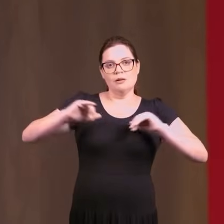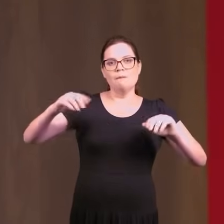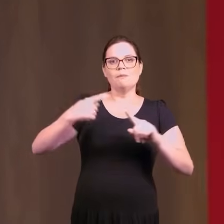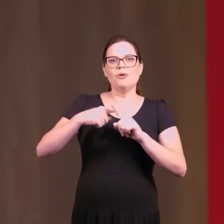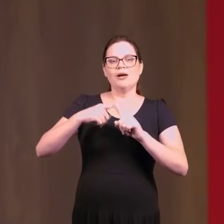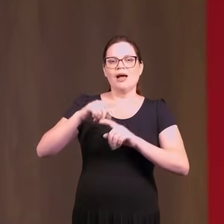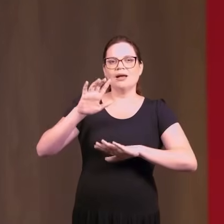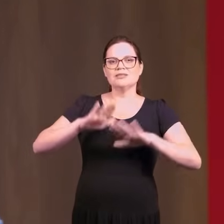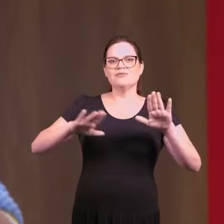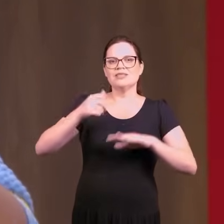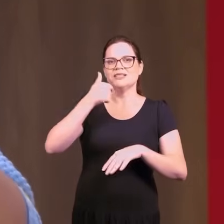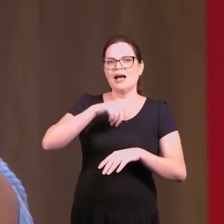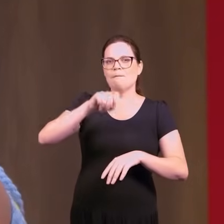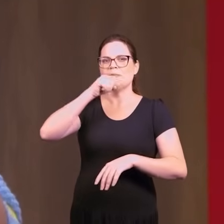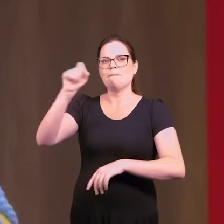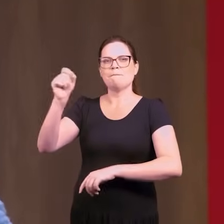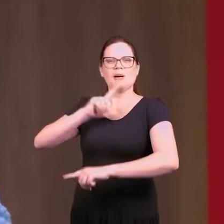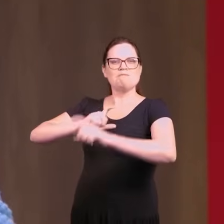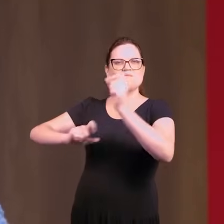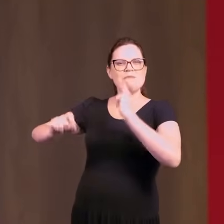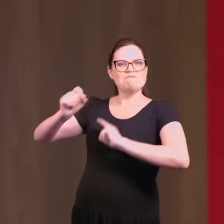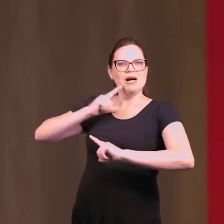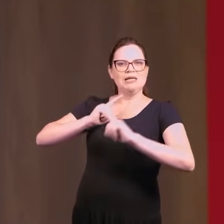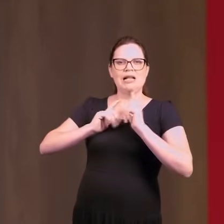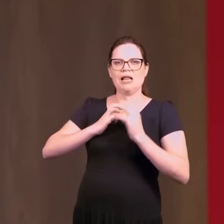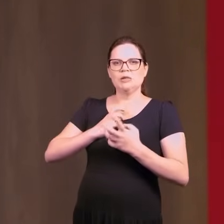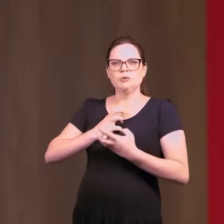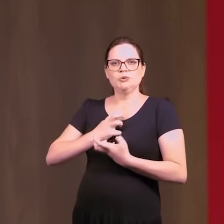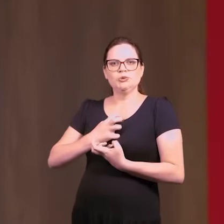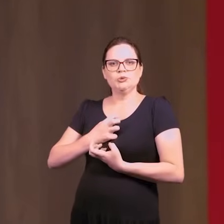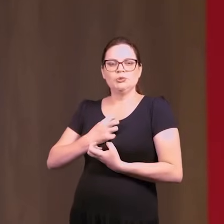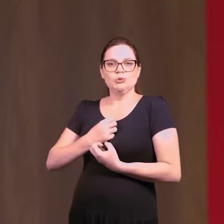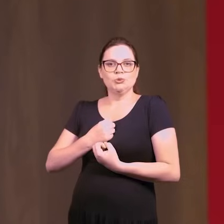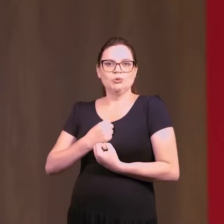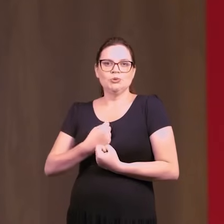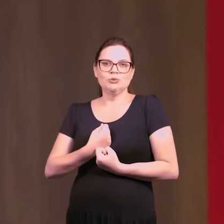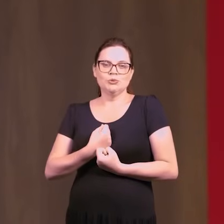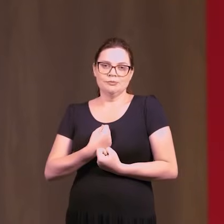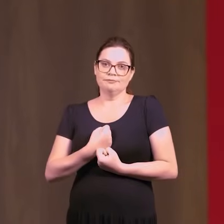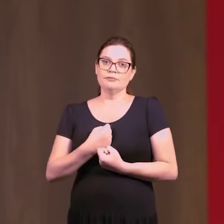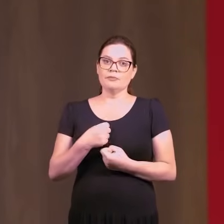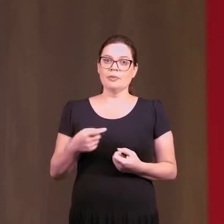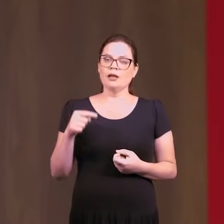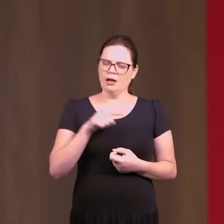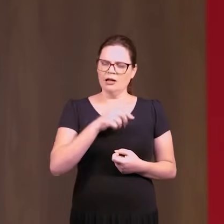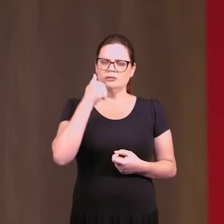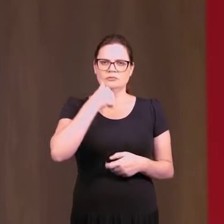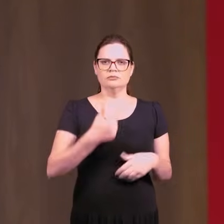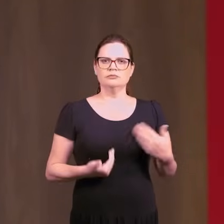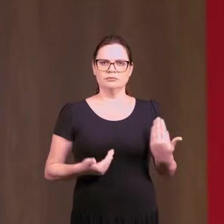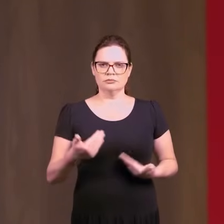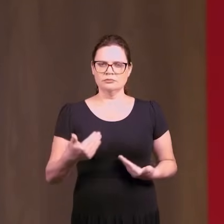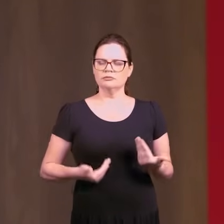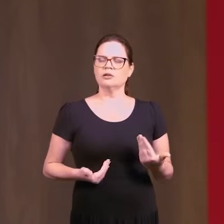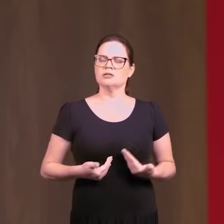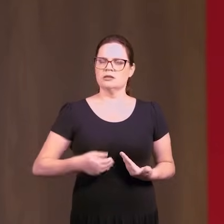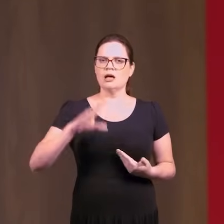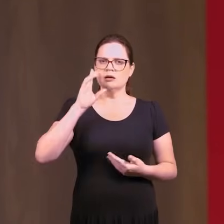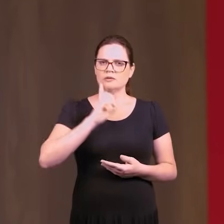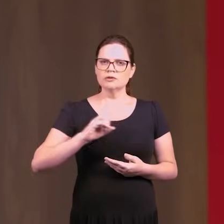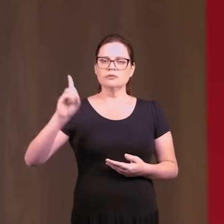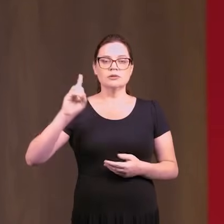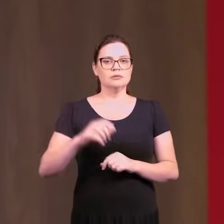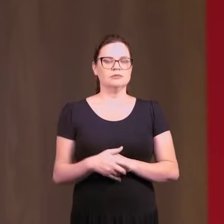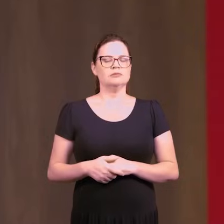a ofendia, aquilo que eram as mágoas que ela trazia. Ela é uma serva de Deus, essa